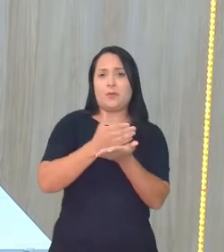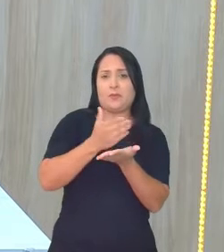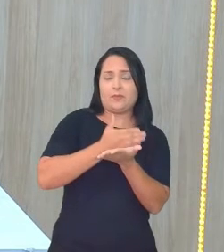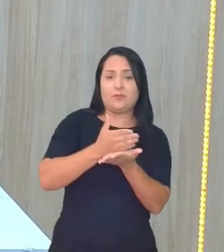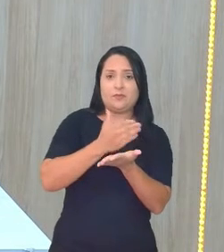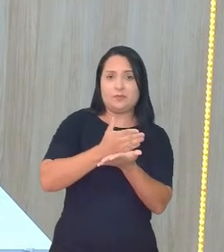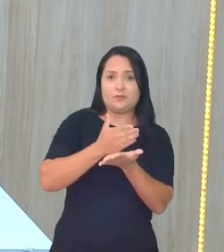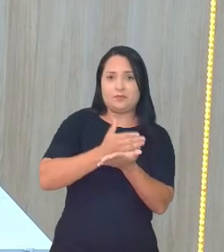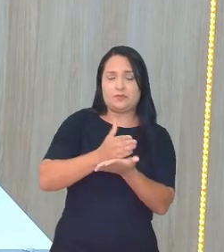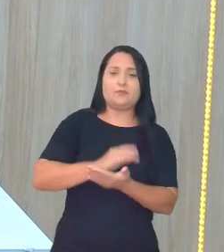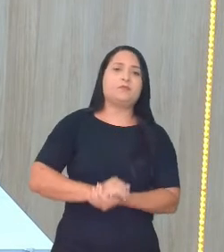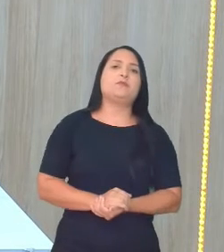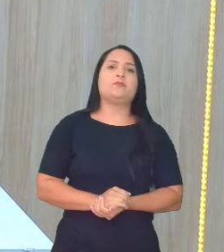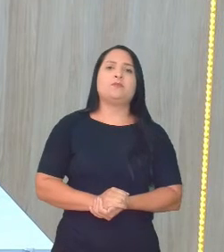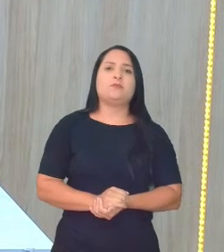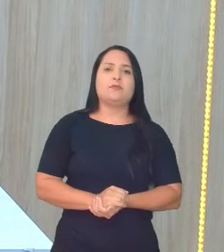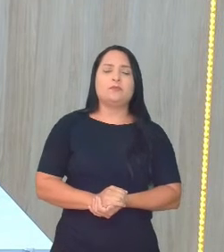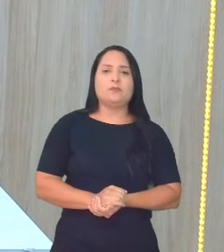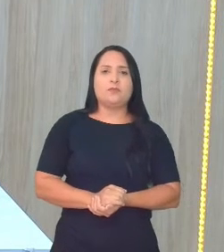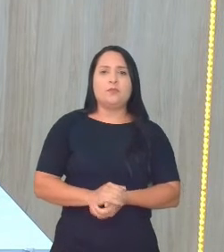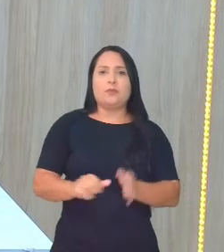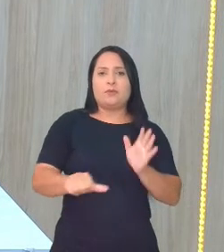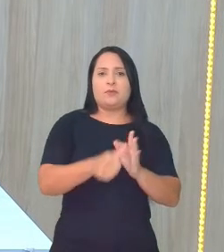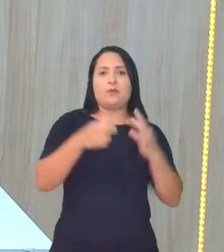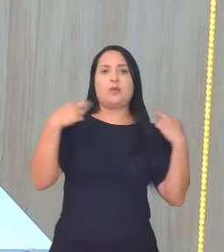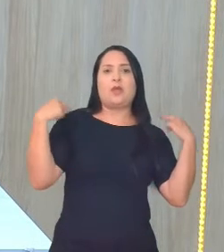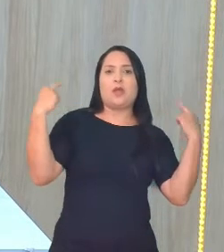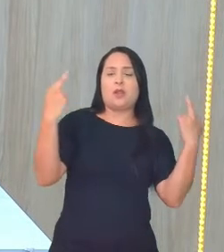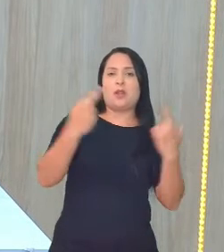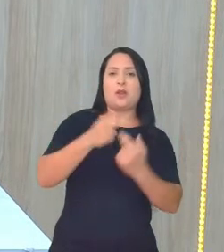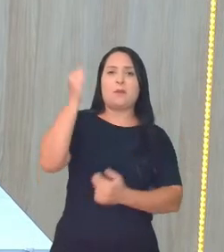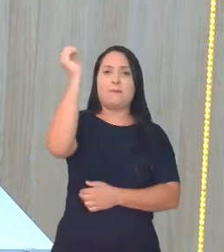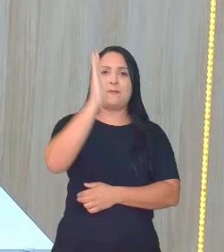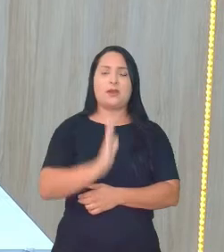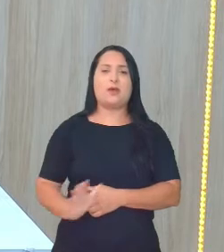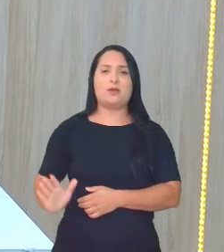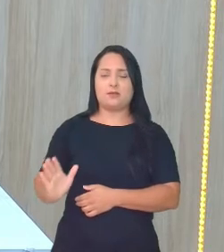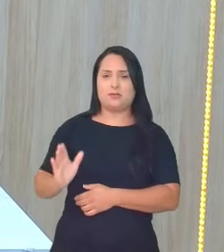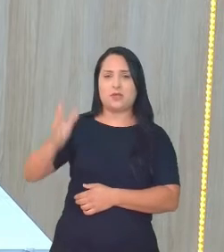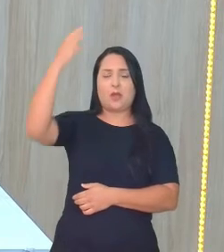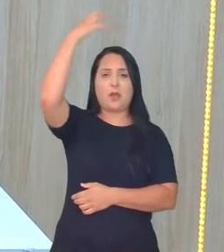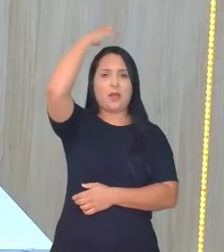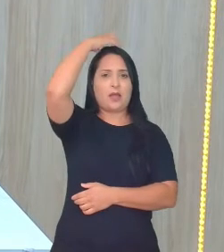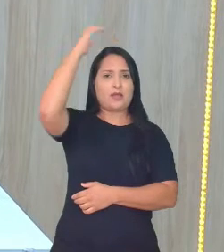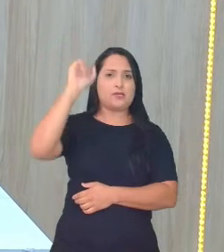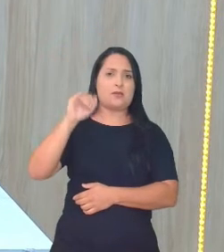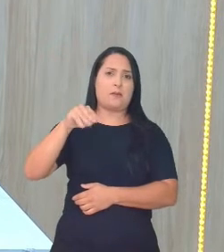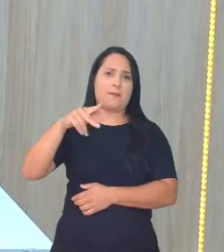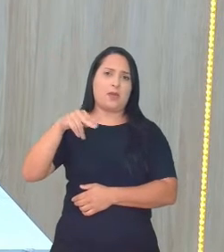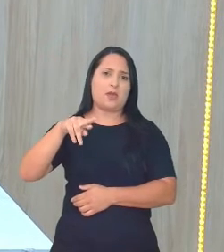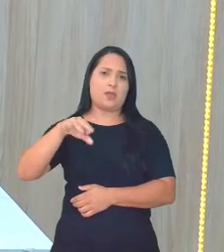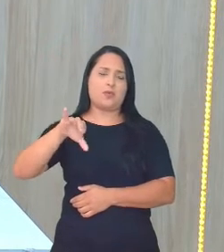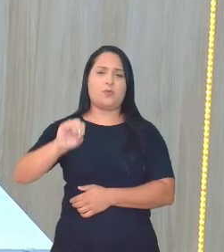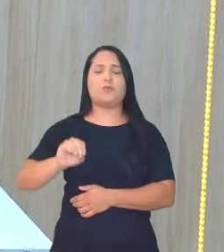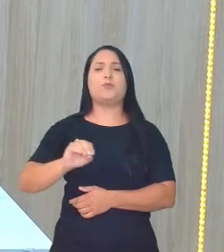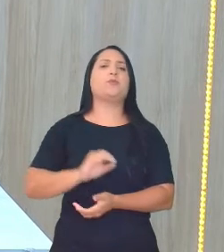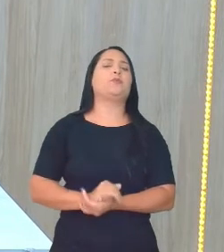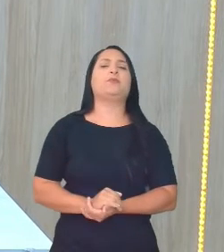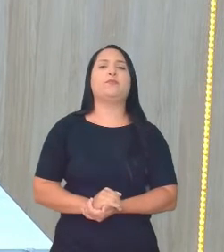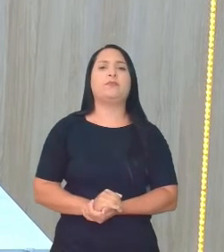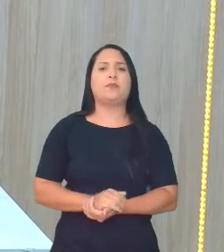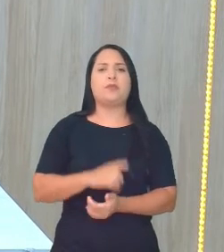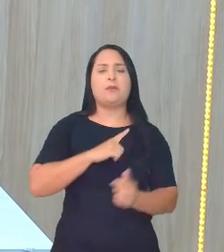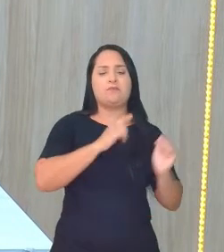inicia, né, vamos dizer assim, no primeiro reinado, o Brasil Império, como a gente pode dividir, né, no termos aí